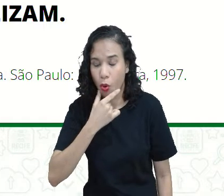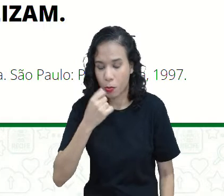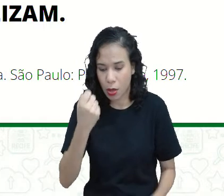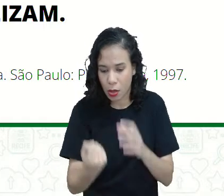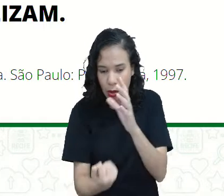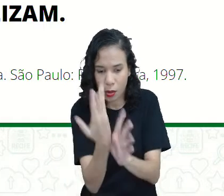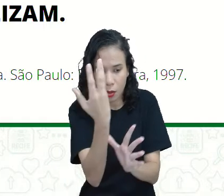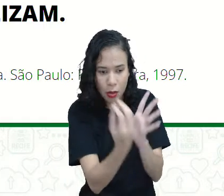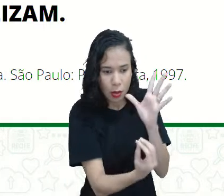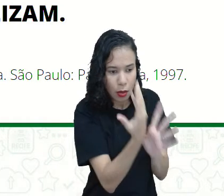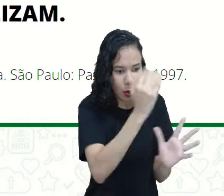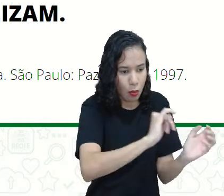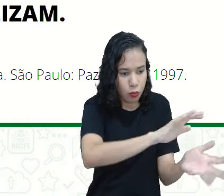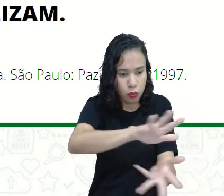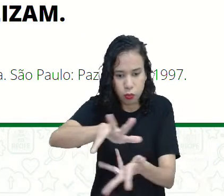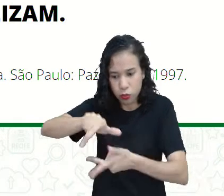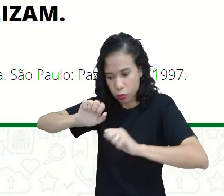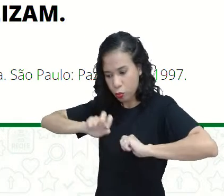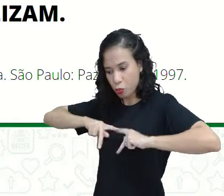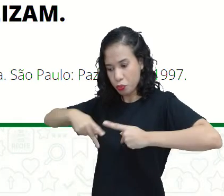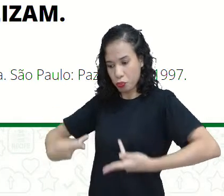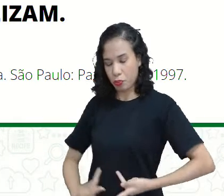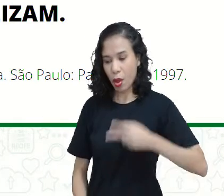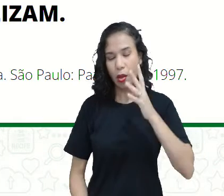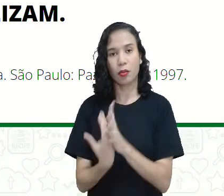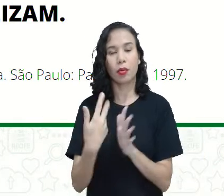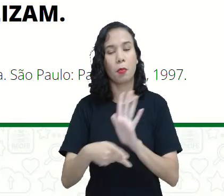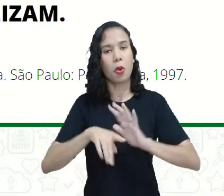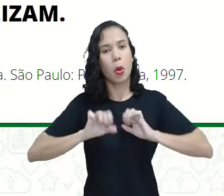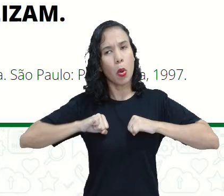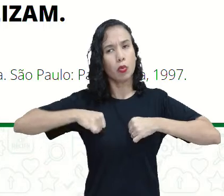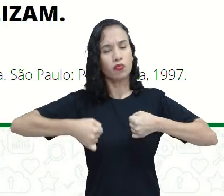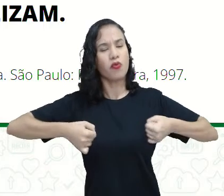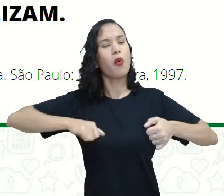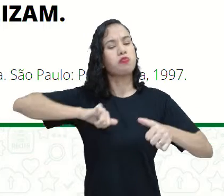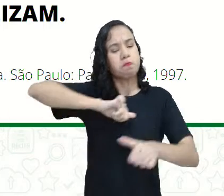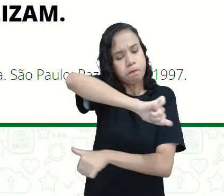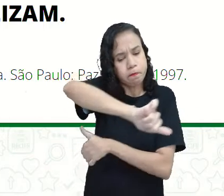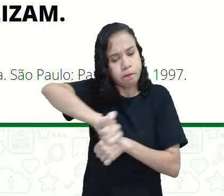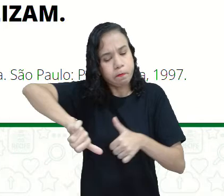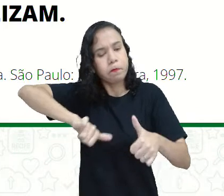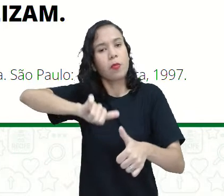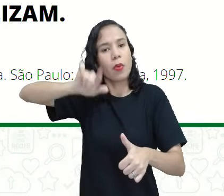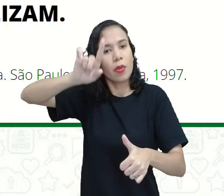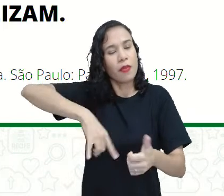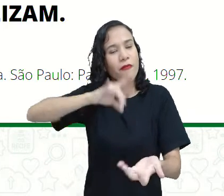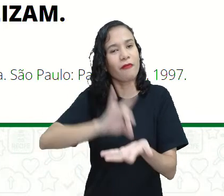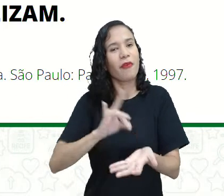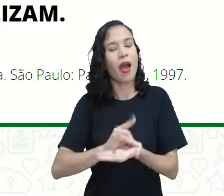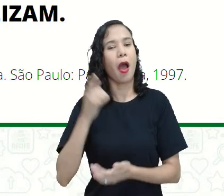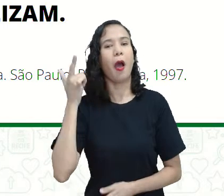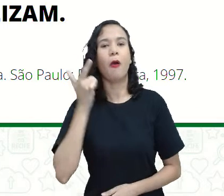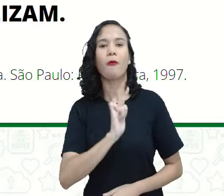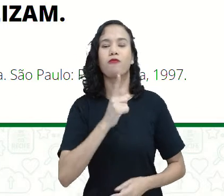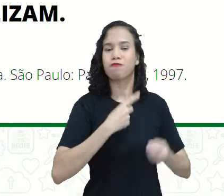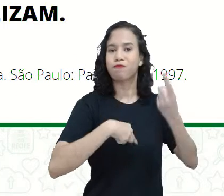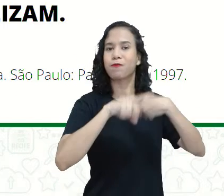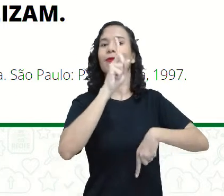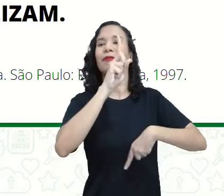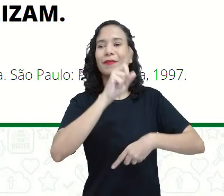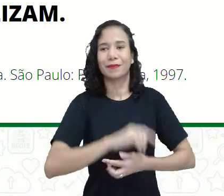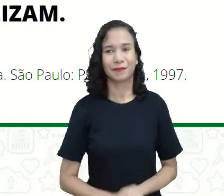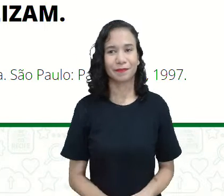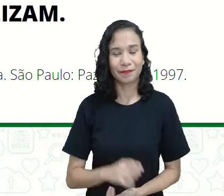mundo, que é mundo humano, e o criam com seu trabalho transformador, eles se realizam.